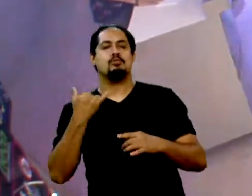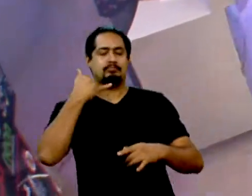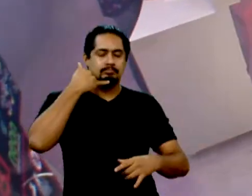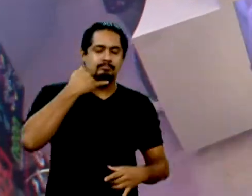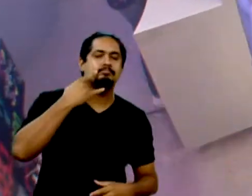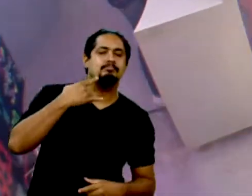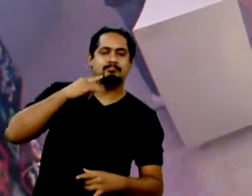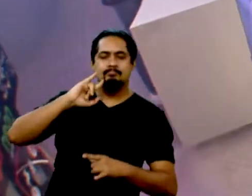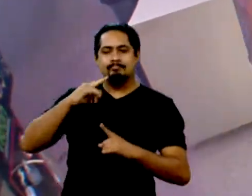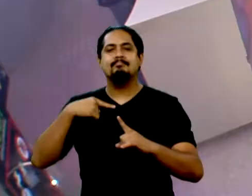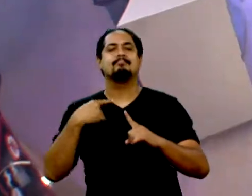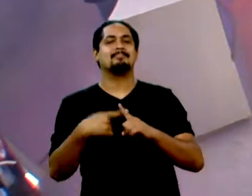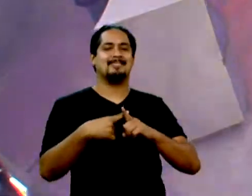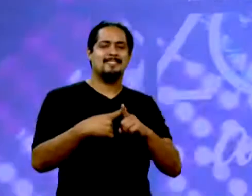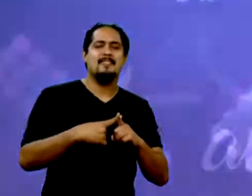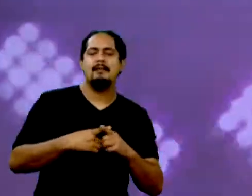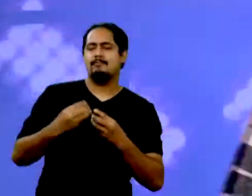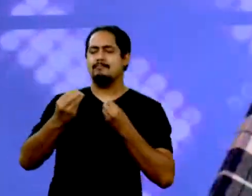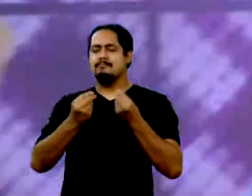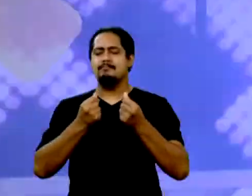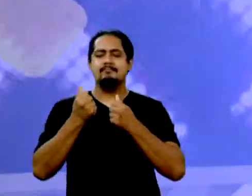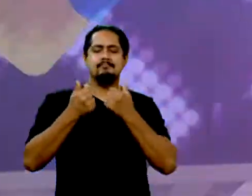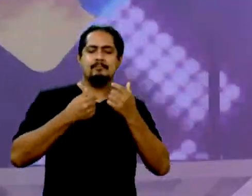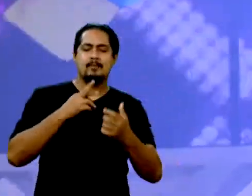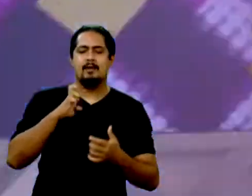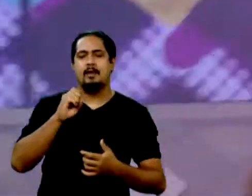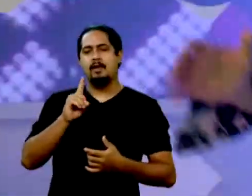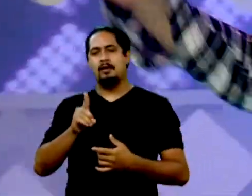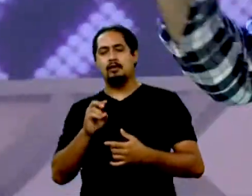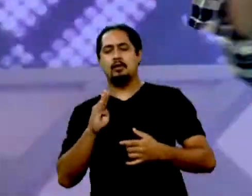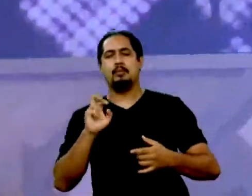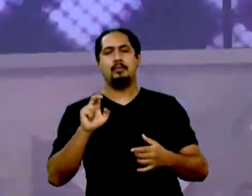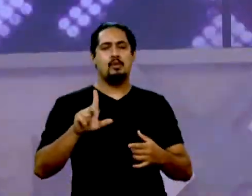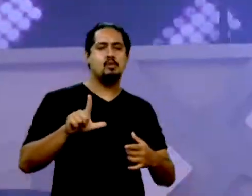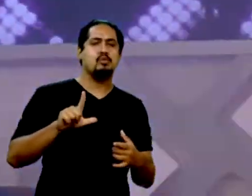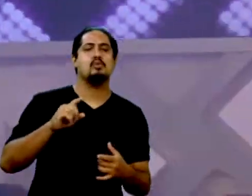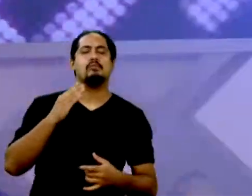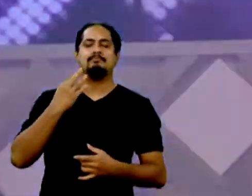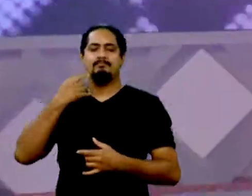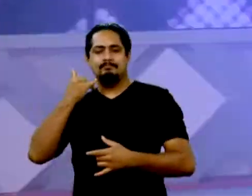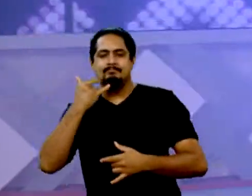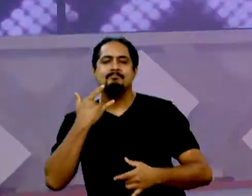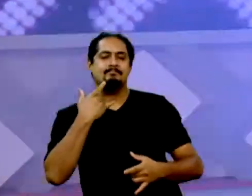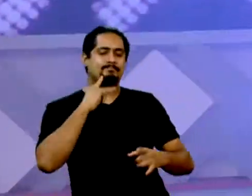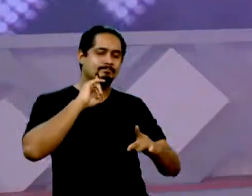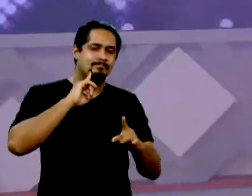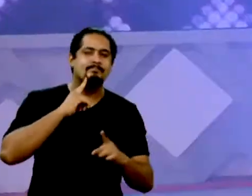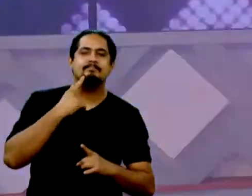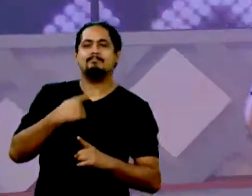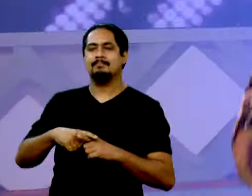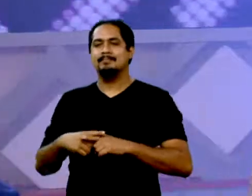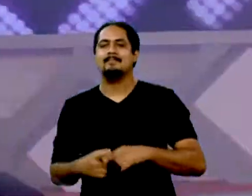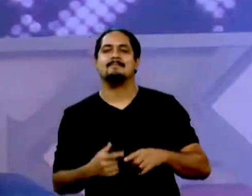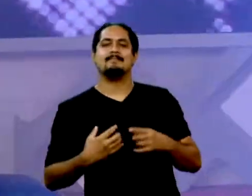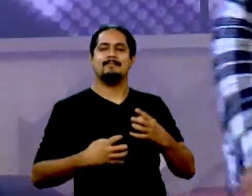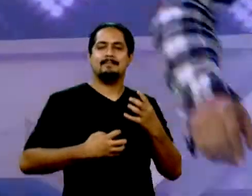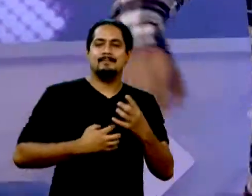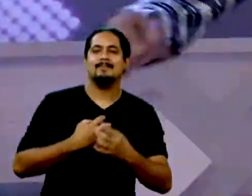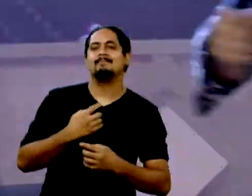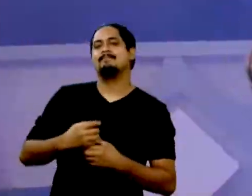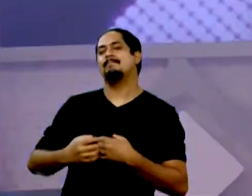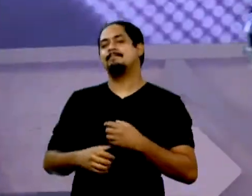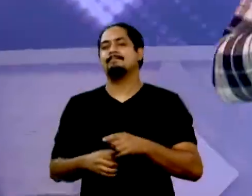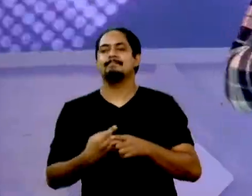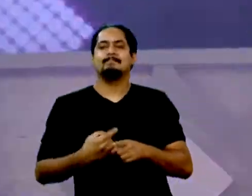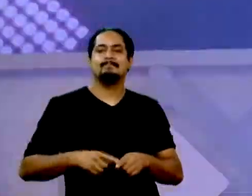de buco, é de paparararara. Gosto da boca dela. É de buco, é de Black CDs, amigo